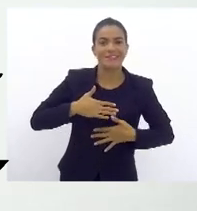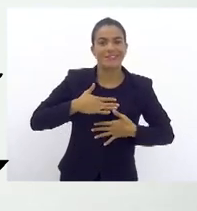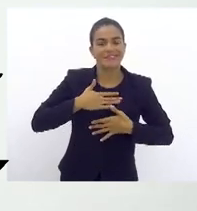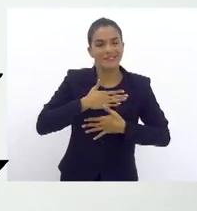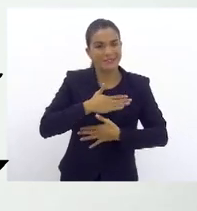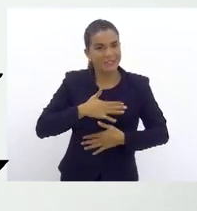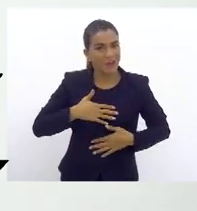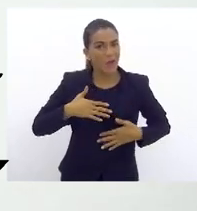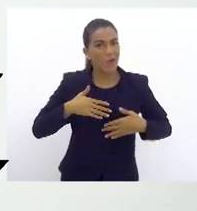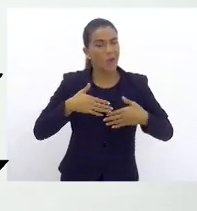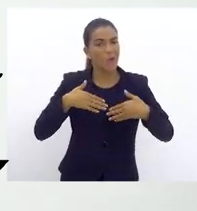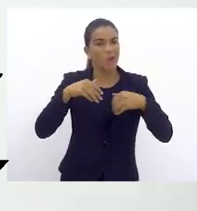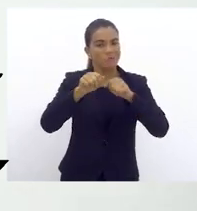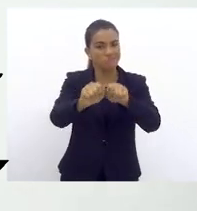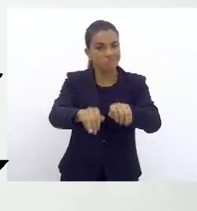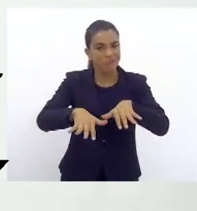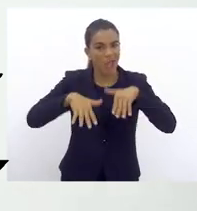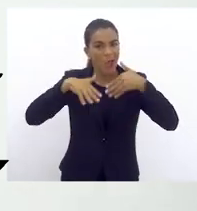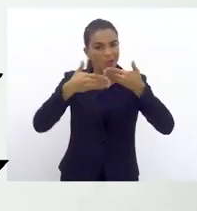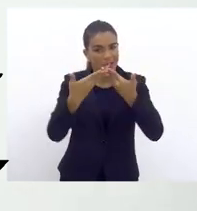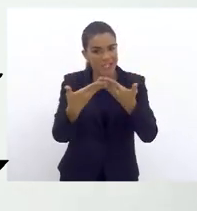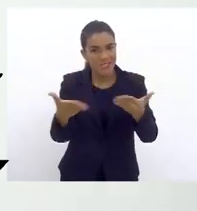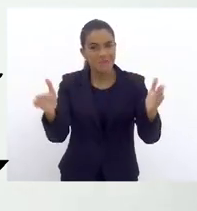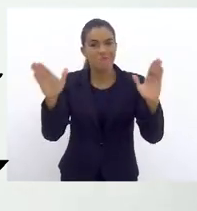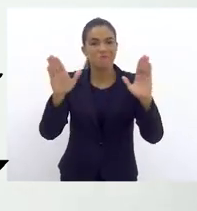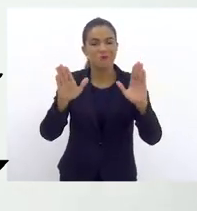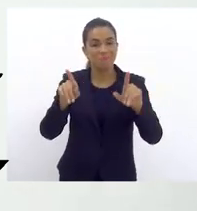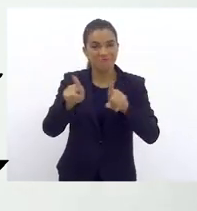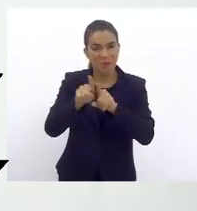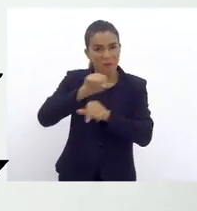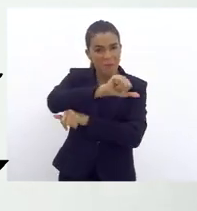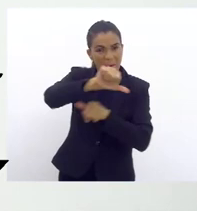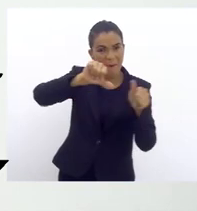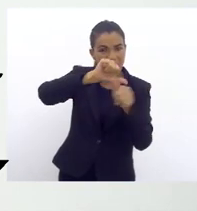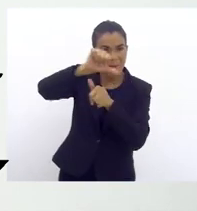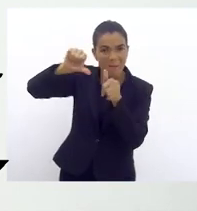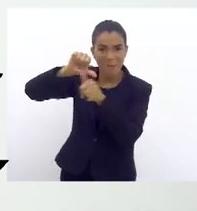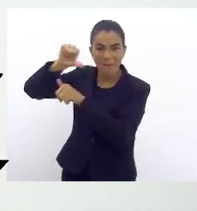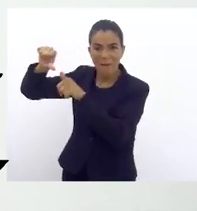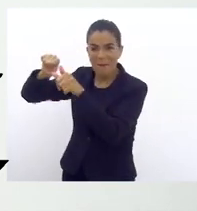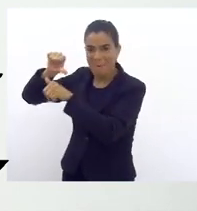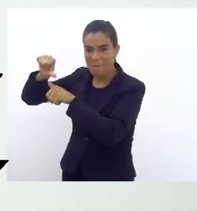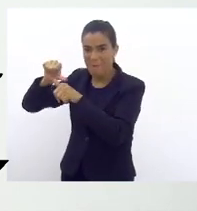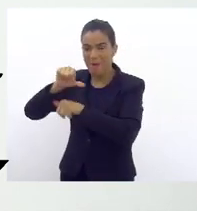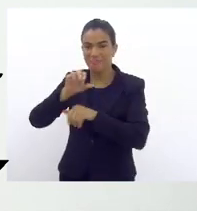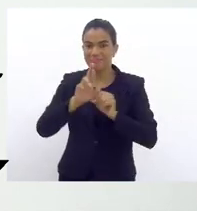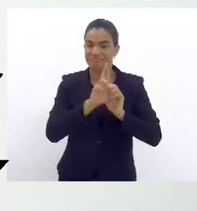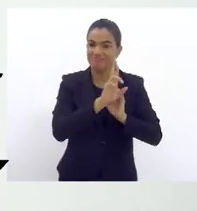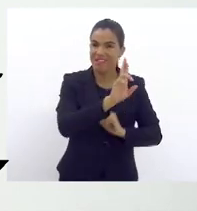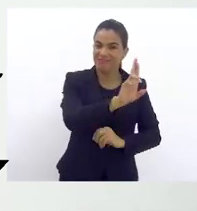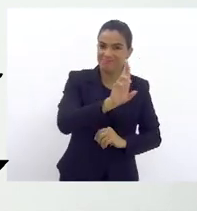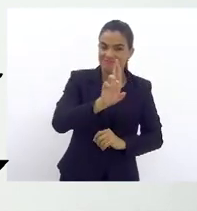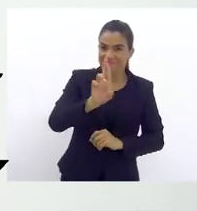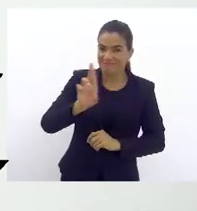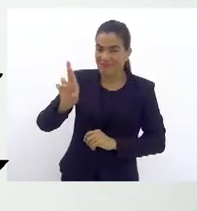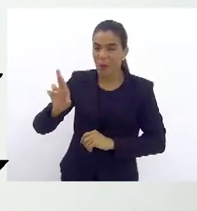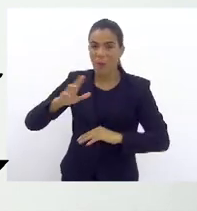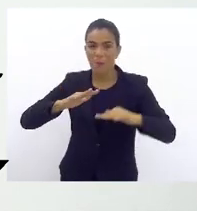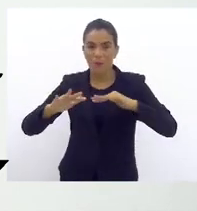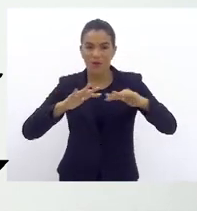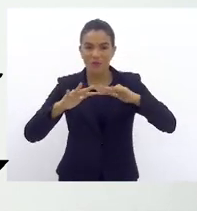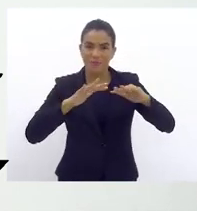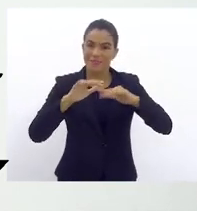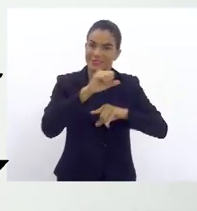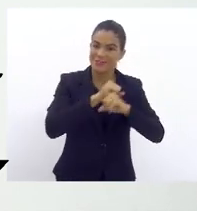audiência pública também essa renovação apesar de como movimento social